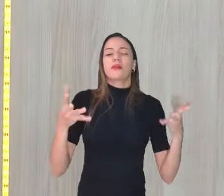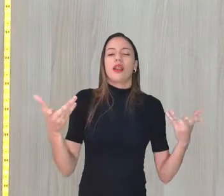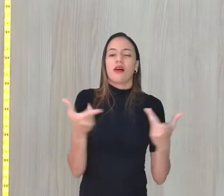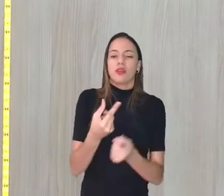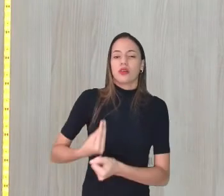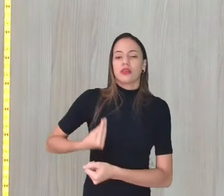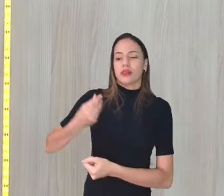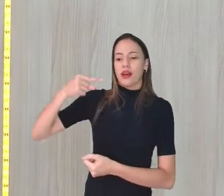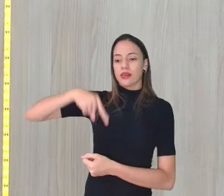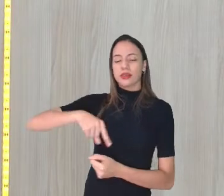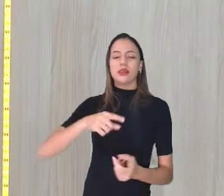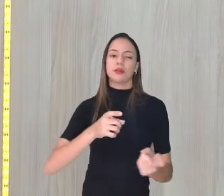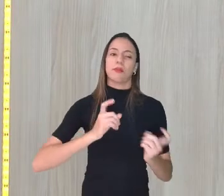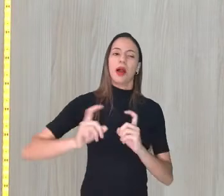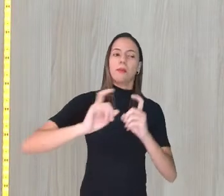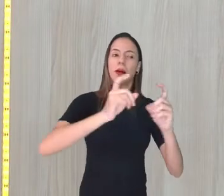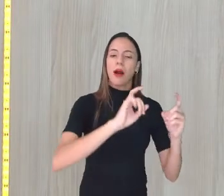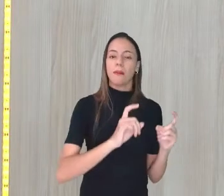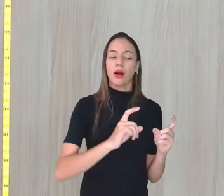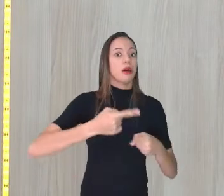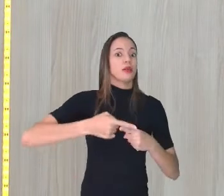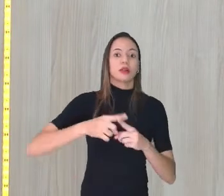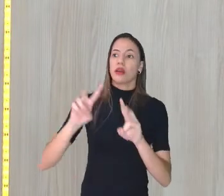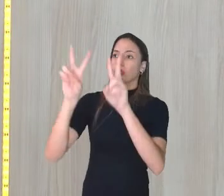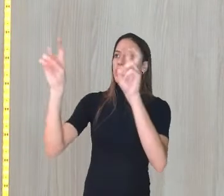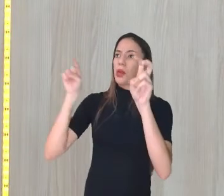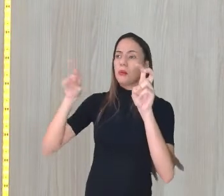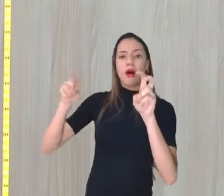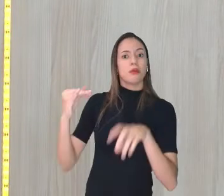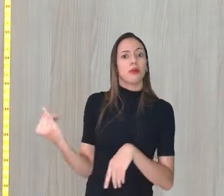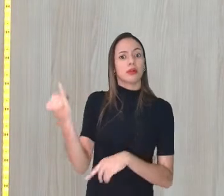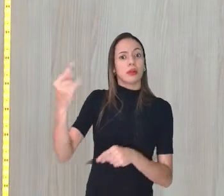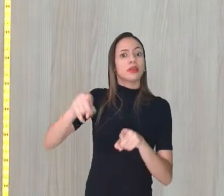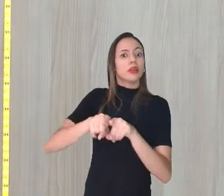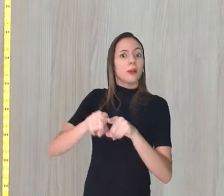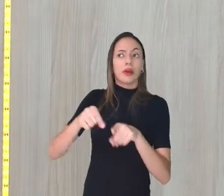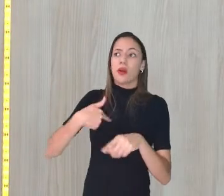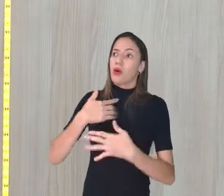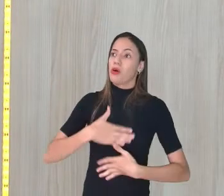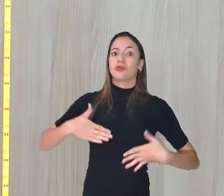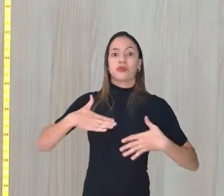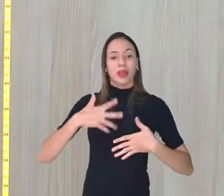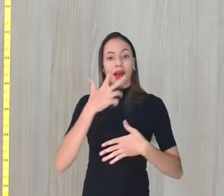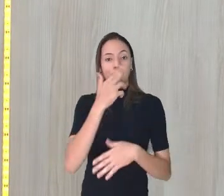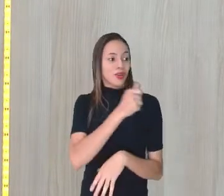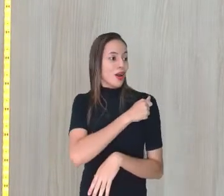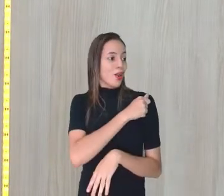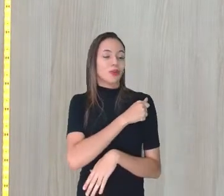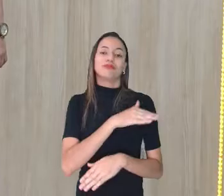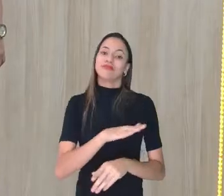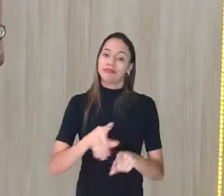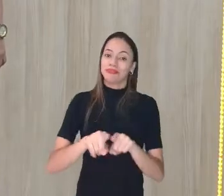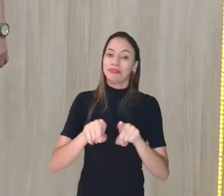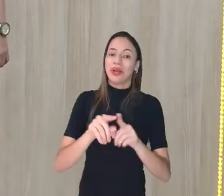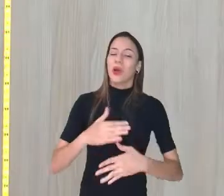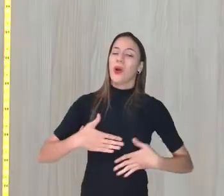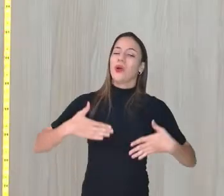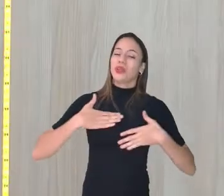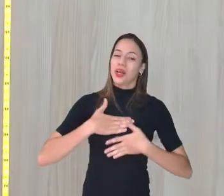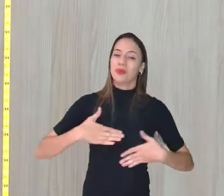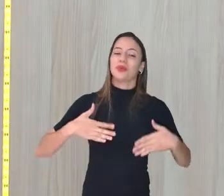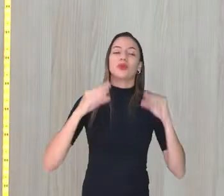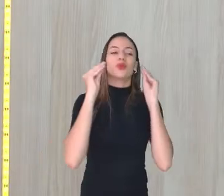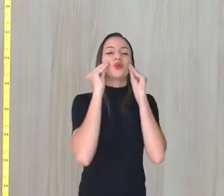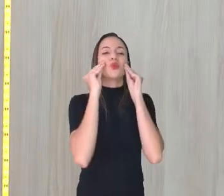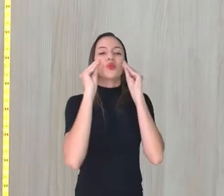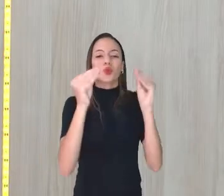esse papo, porque é um tema muito importante e que eu gosto bastante. Eu acho que os meninos também, viu? Eu acho O pessoal, os nossos estudantes também. Um